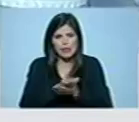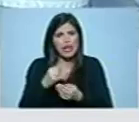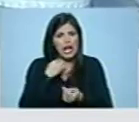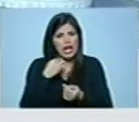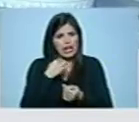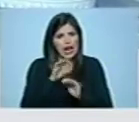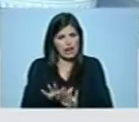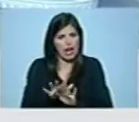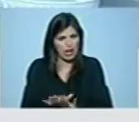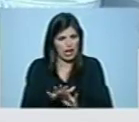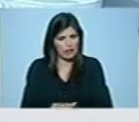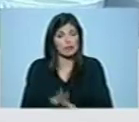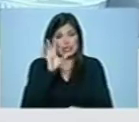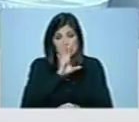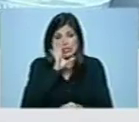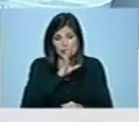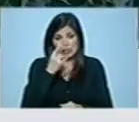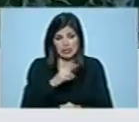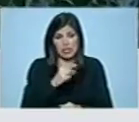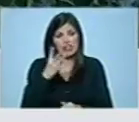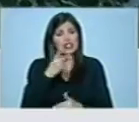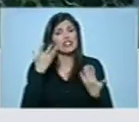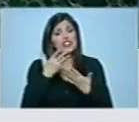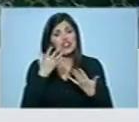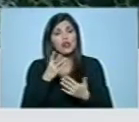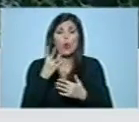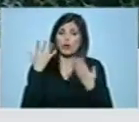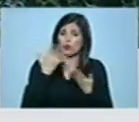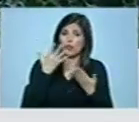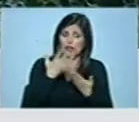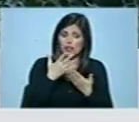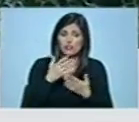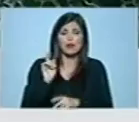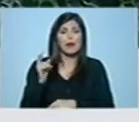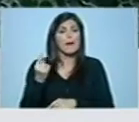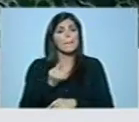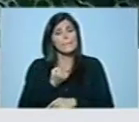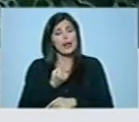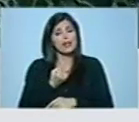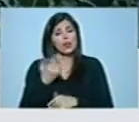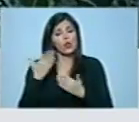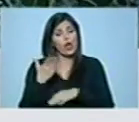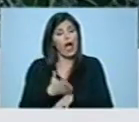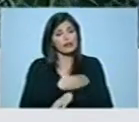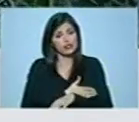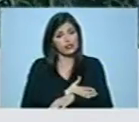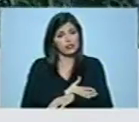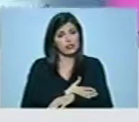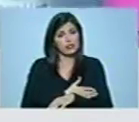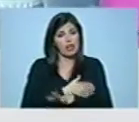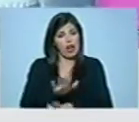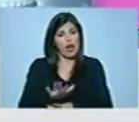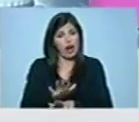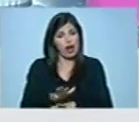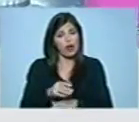de salmoura. Se elas tiverem mais que 3 dias ou 4, elas têm que ficar no dia, na véspera, serem de molho para